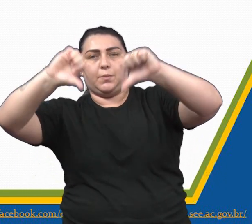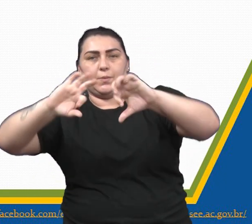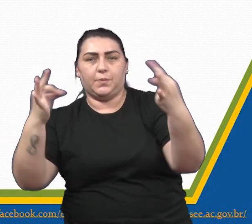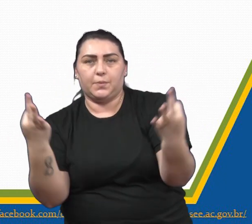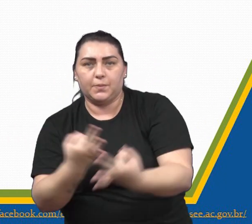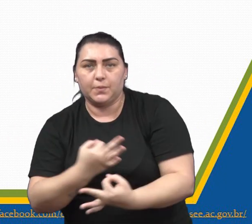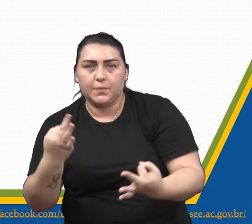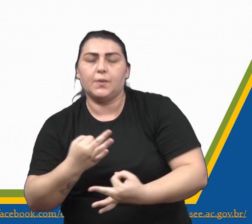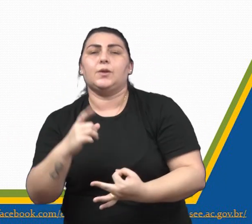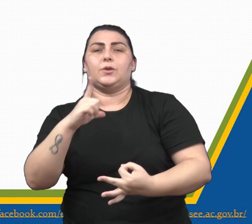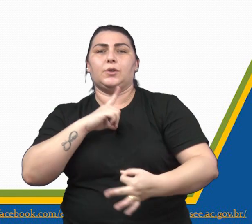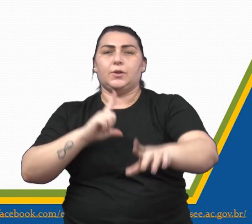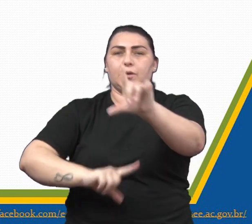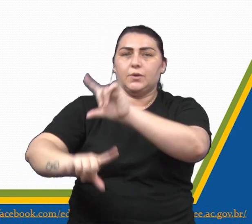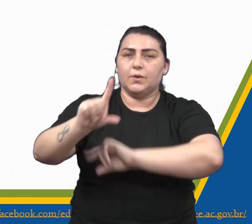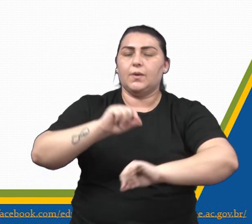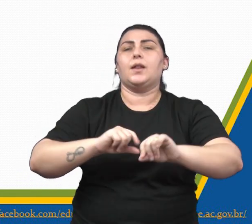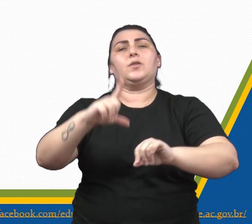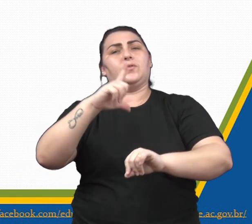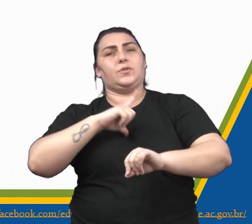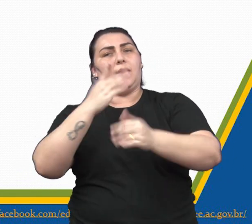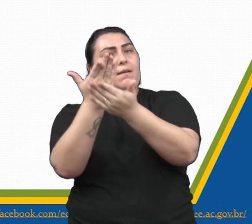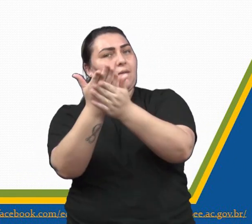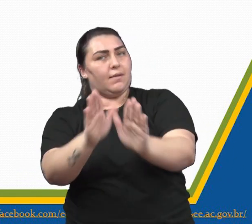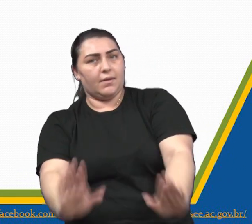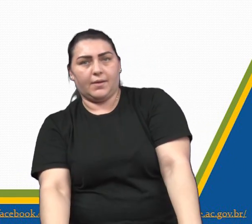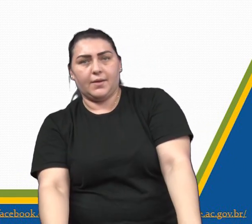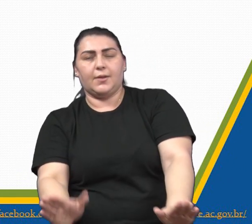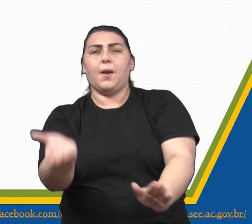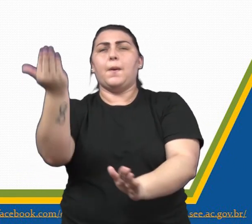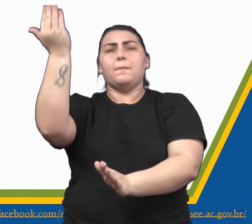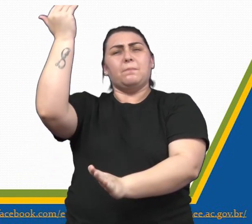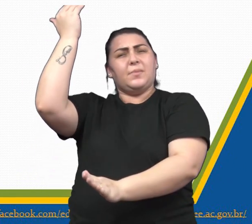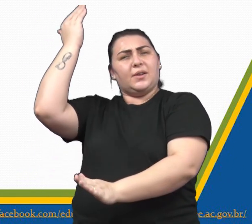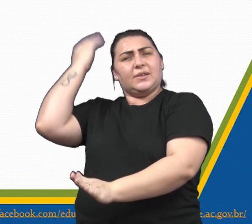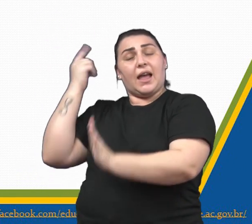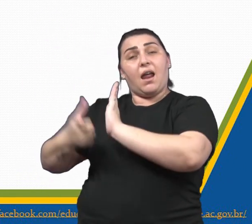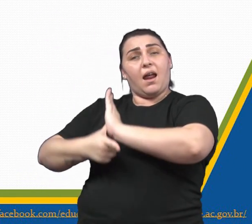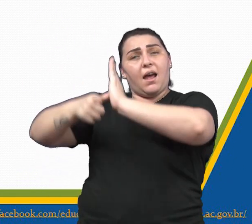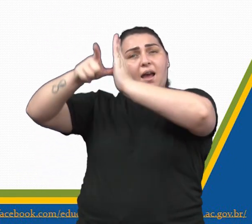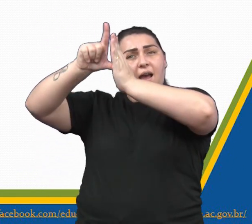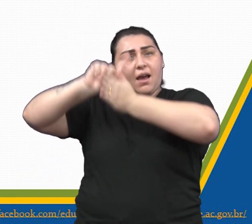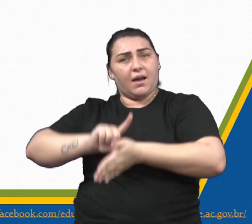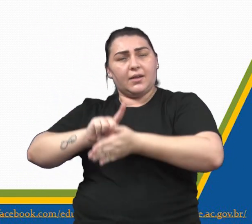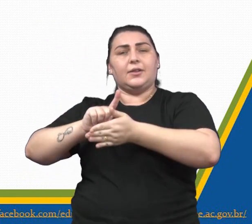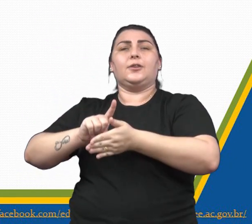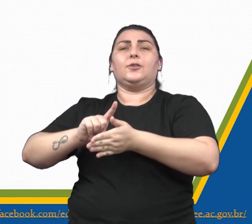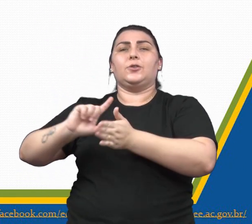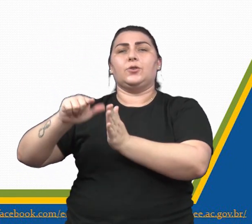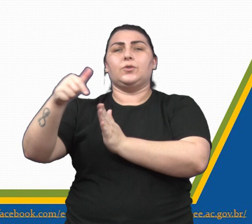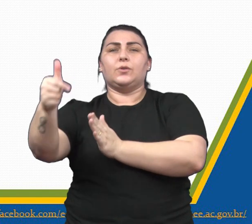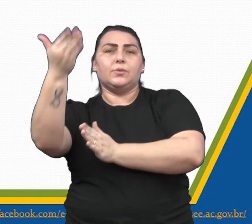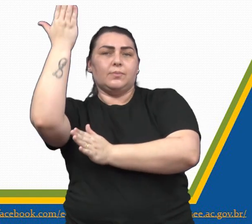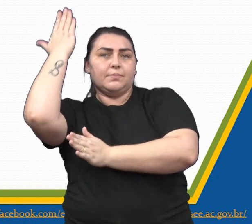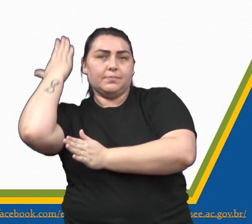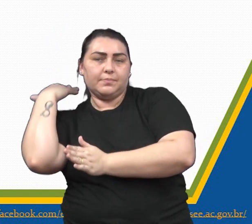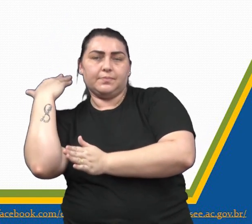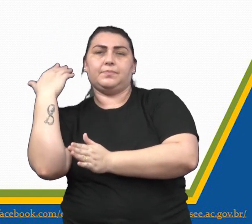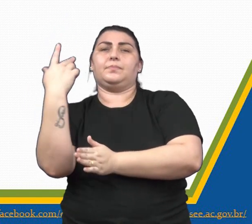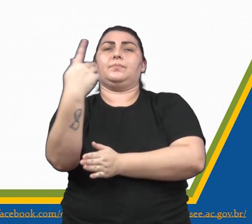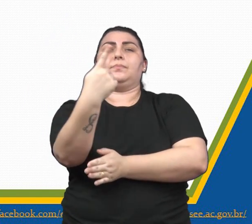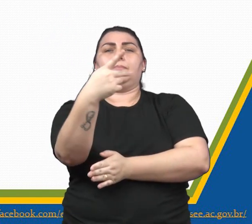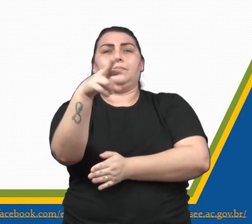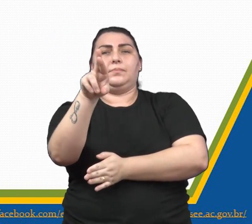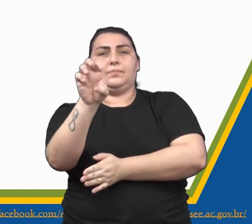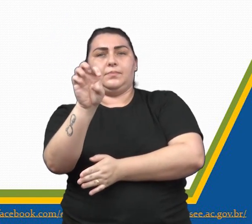escolhido, havia acabado. E as ações que indicam um passado anterior a outro passado, chamamos de pretérito mais